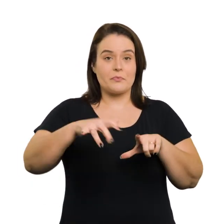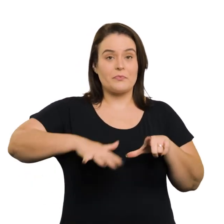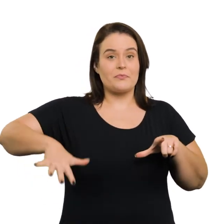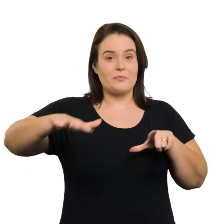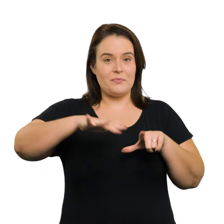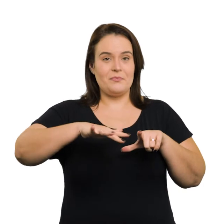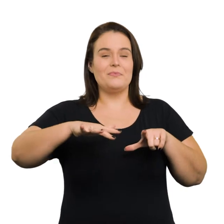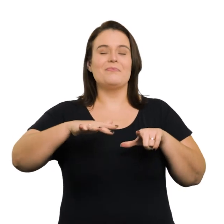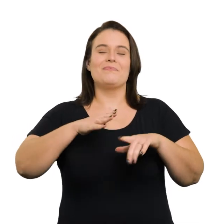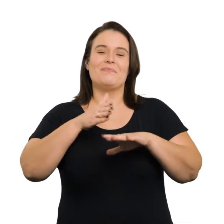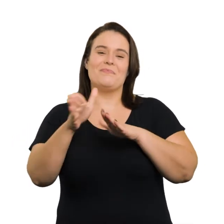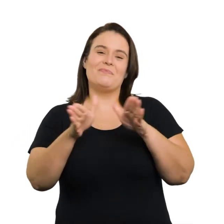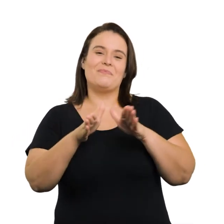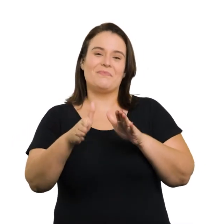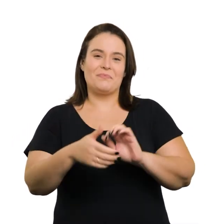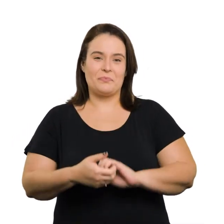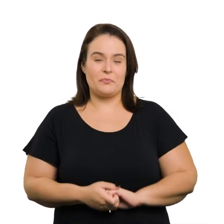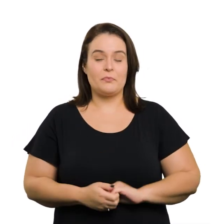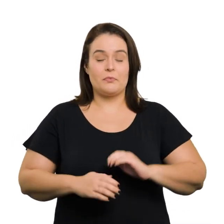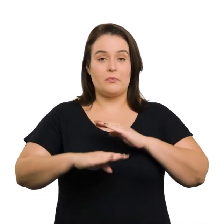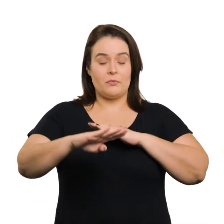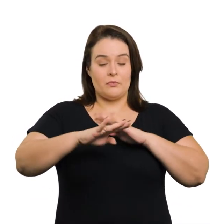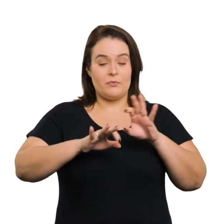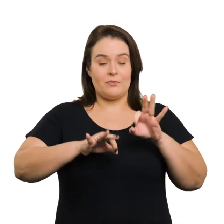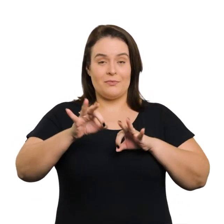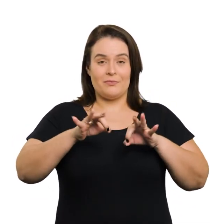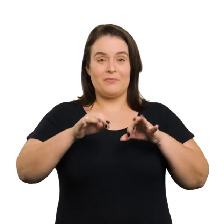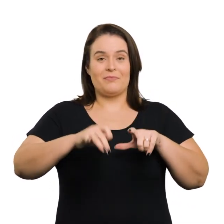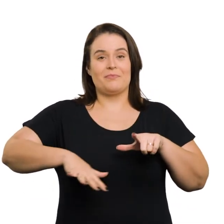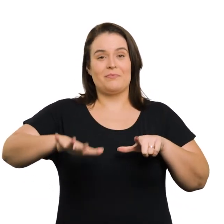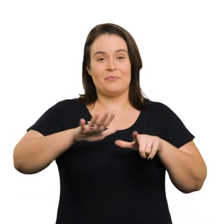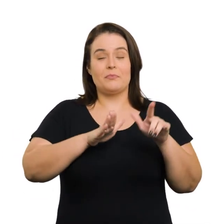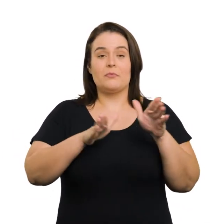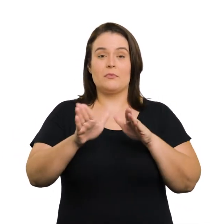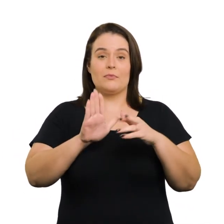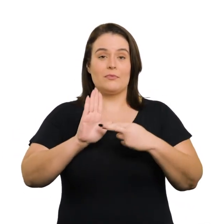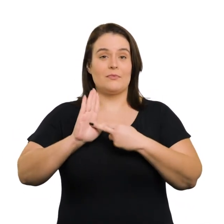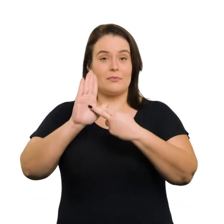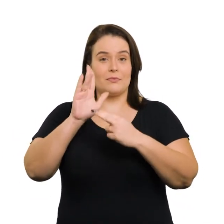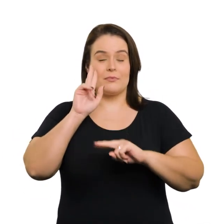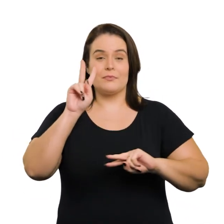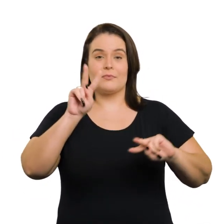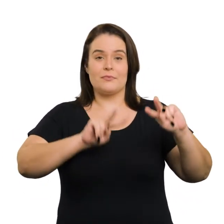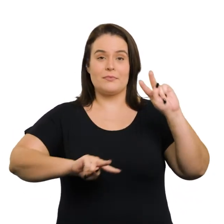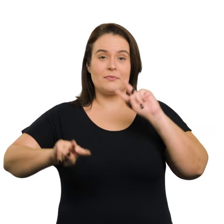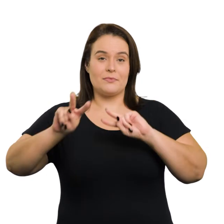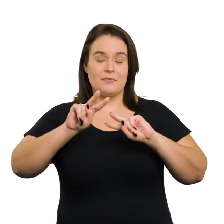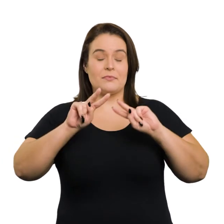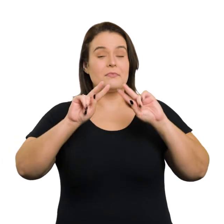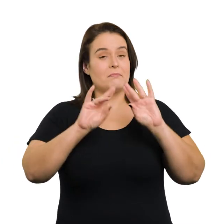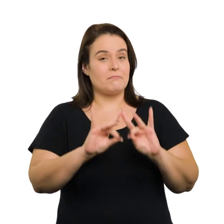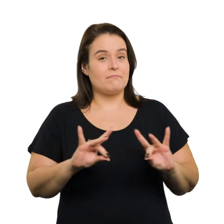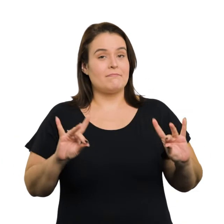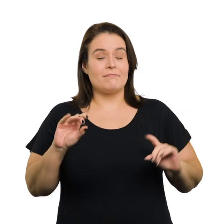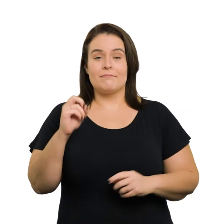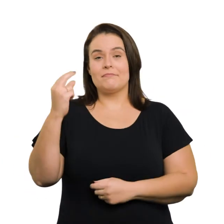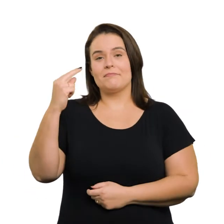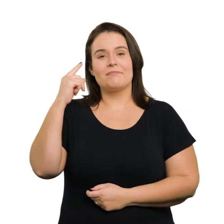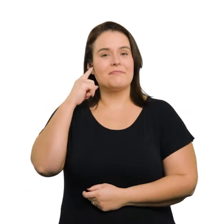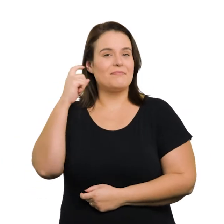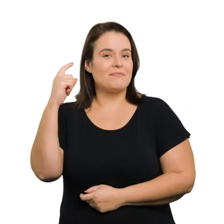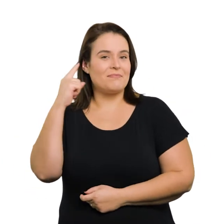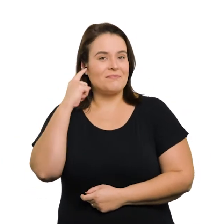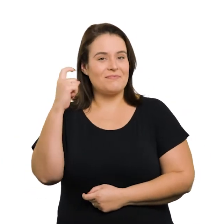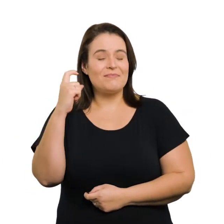Planos e mapas acessíveis. Os planos e mapas acessíveis são representações visuais,